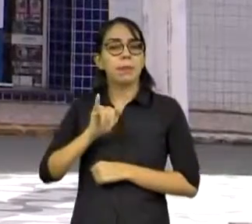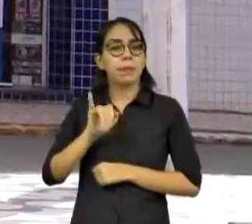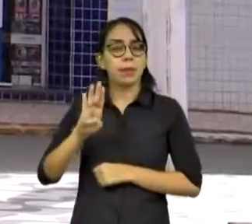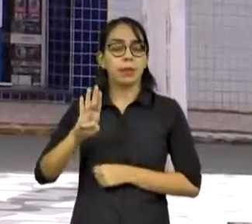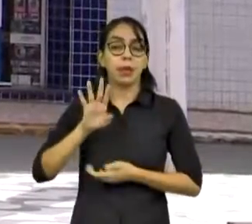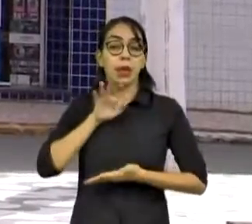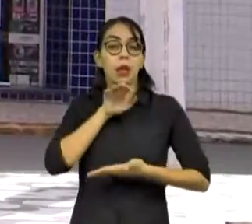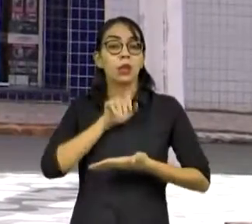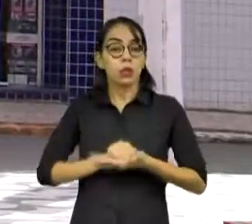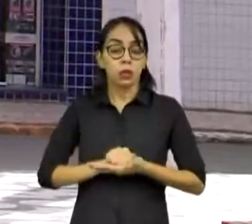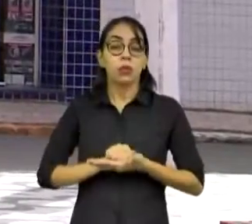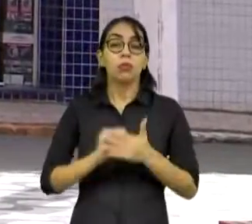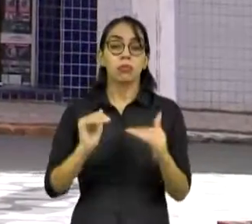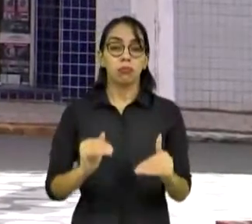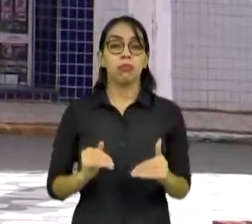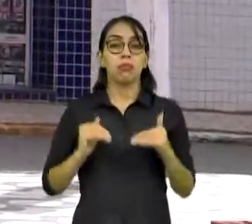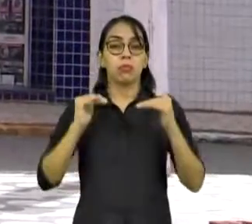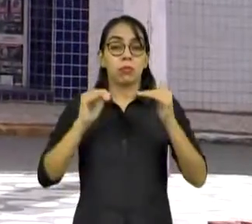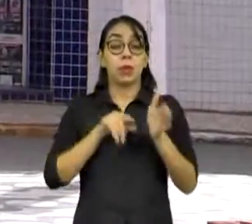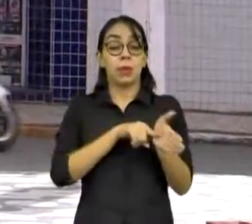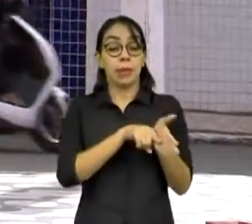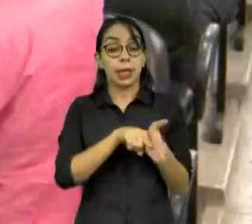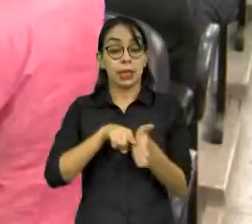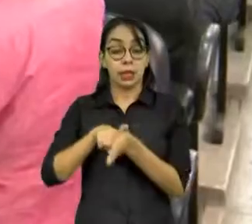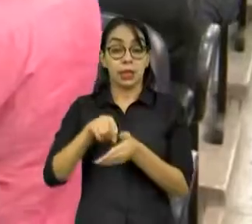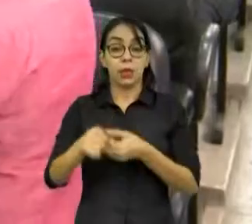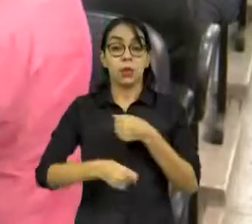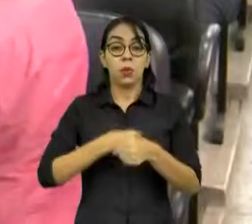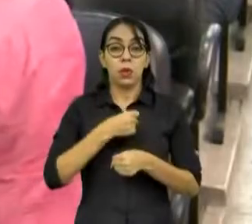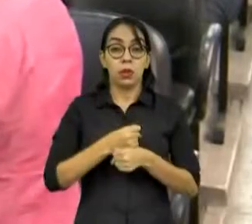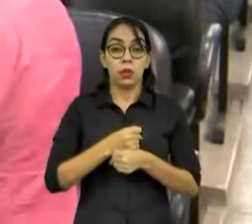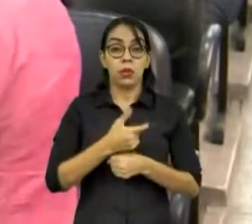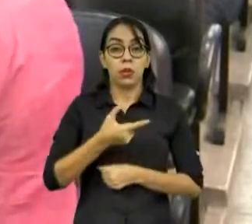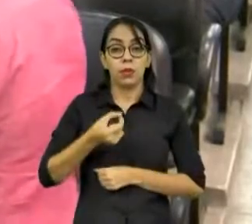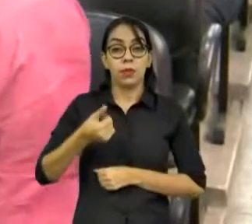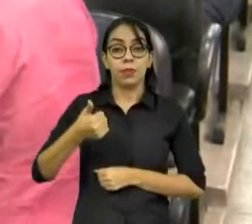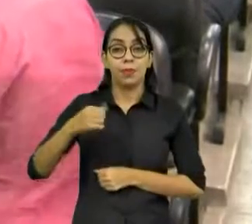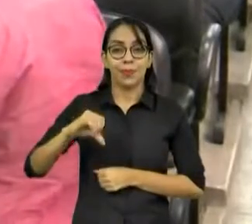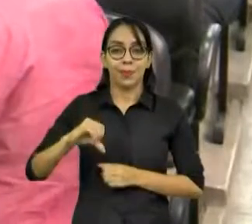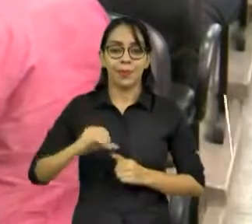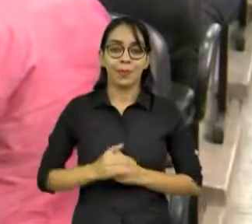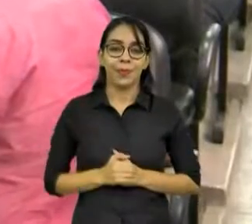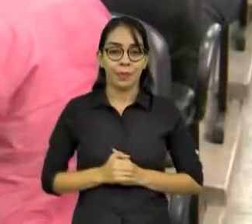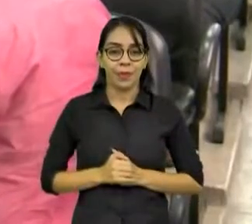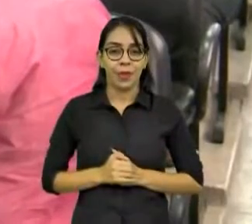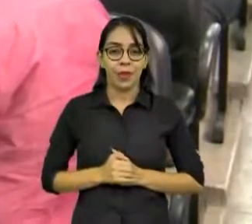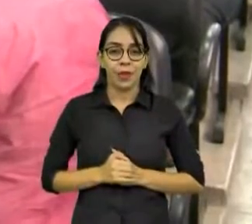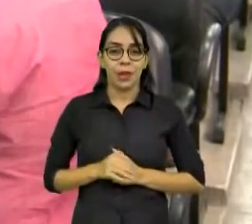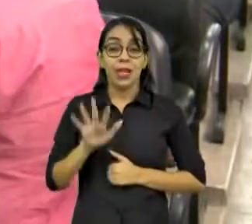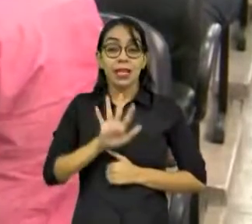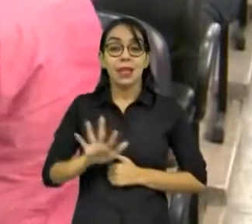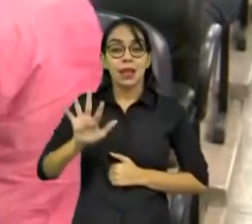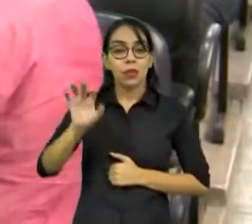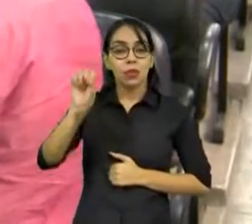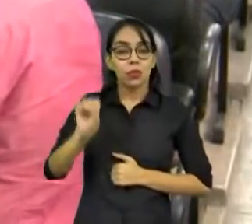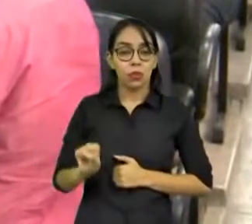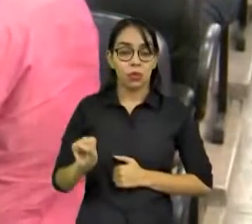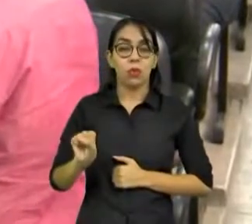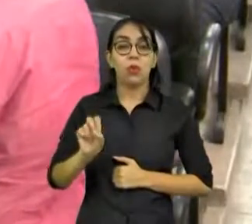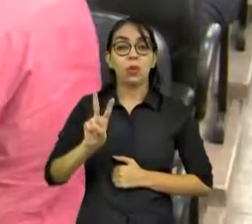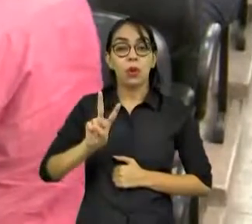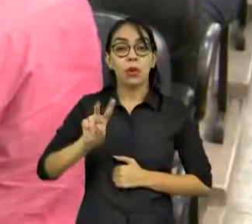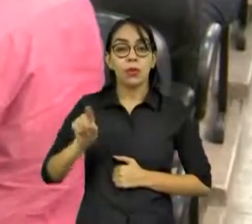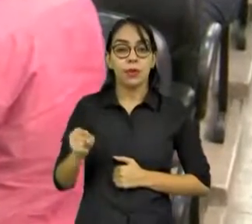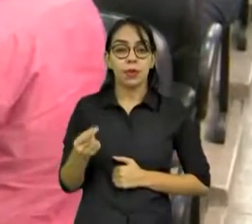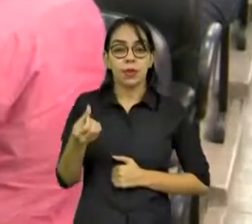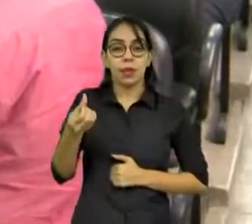com dados do IBGE de 2019. A macrorregião Centro-Sul soma 2,6% do PIB de todo